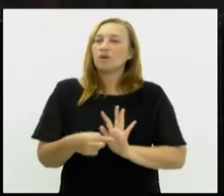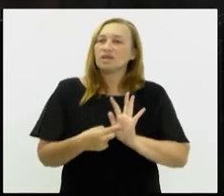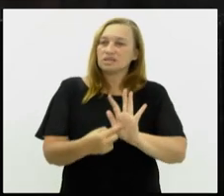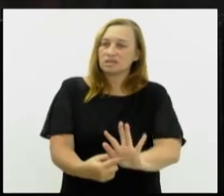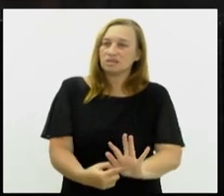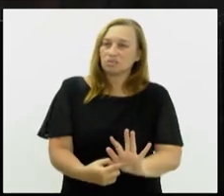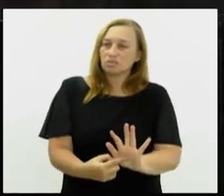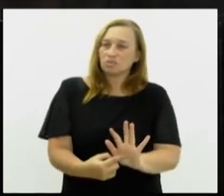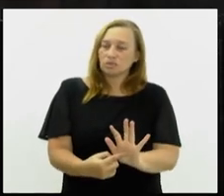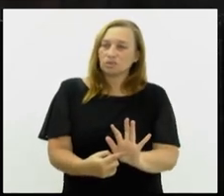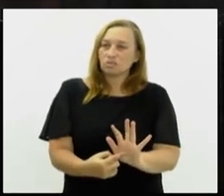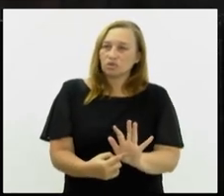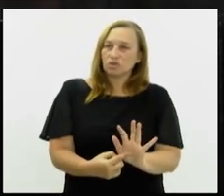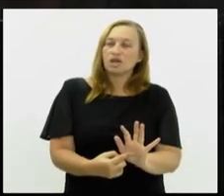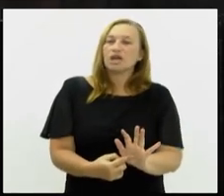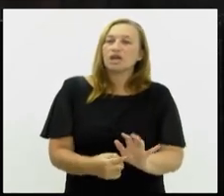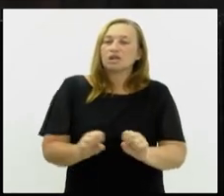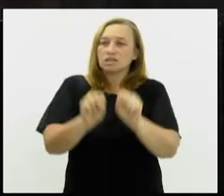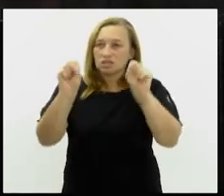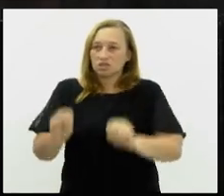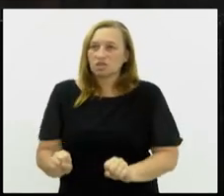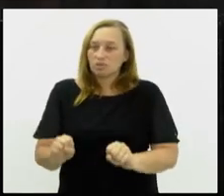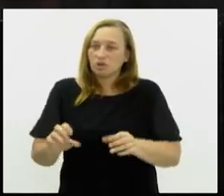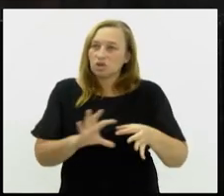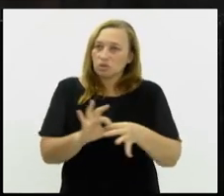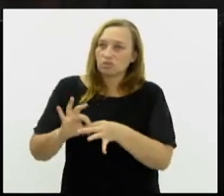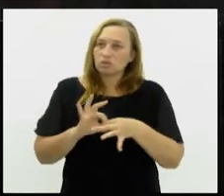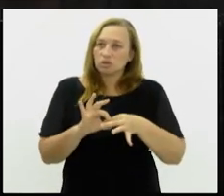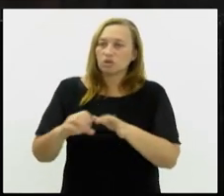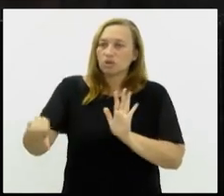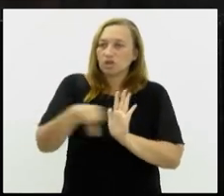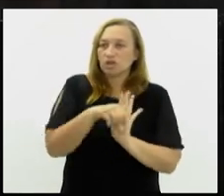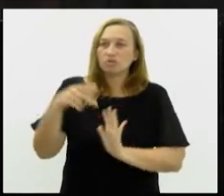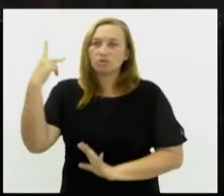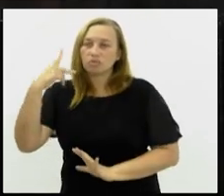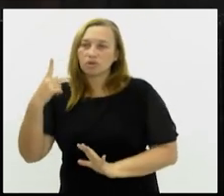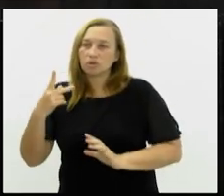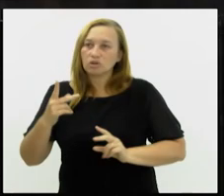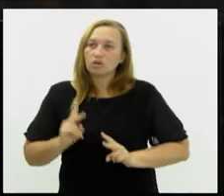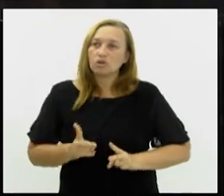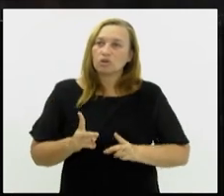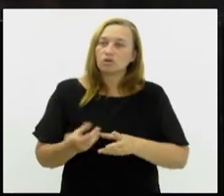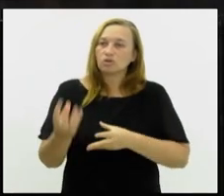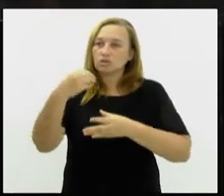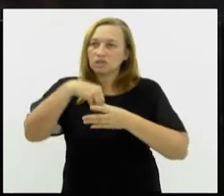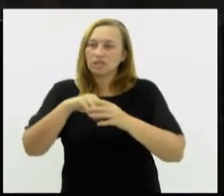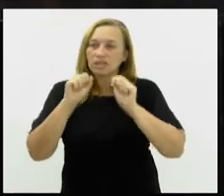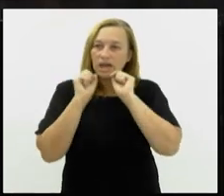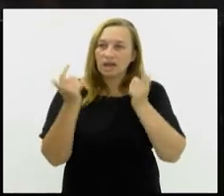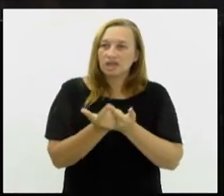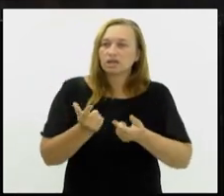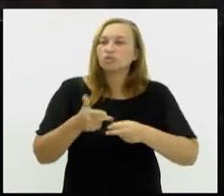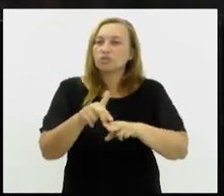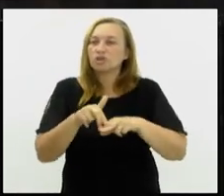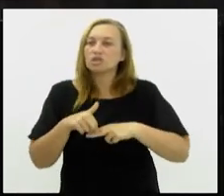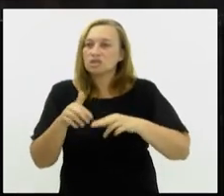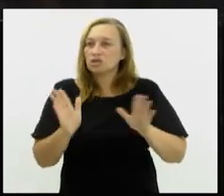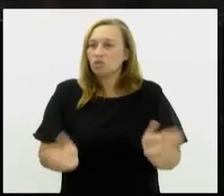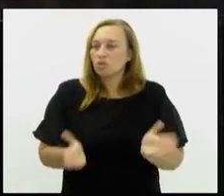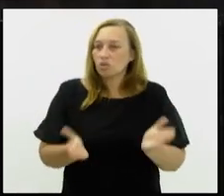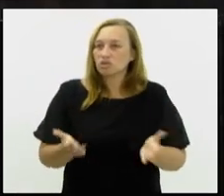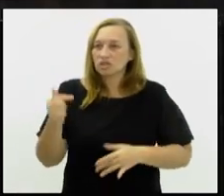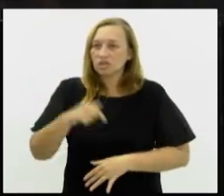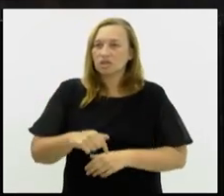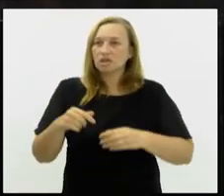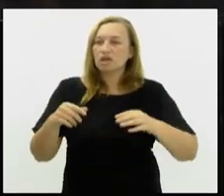esse sistema que uniu crime e política perdure dentro das casas legislativas. É por isso que hoje estou aqui com a